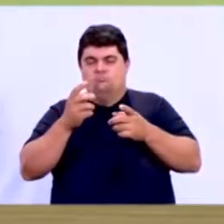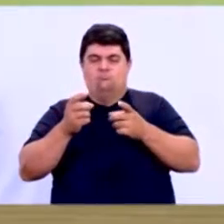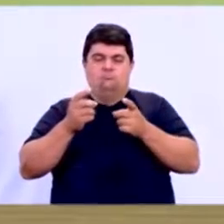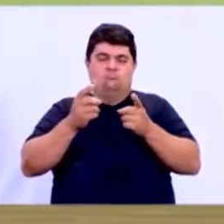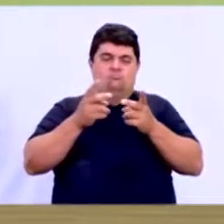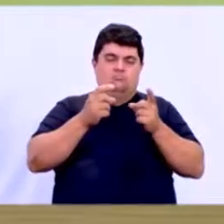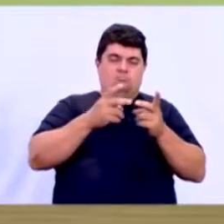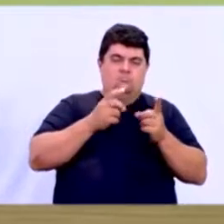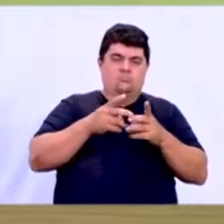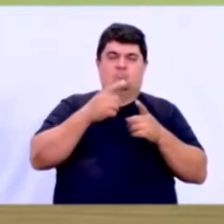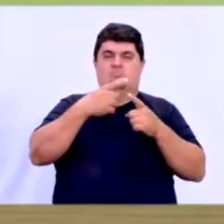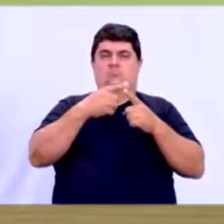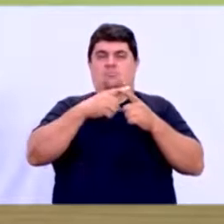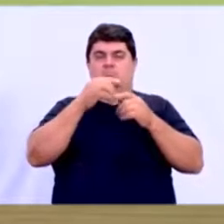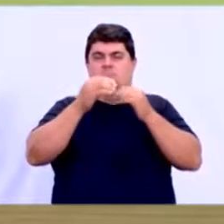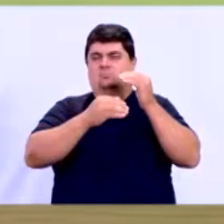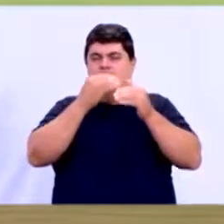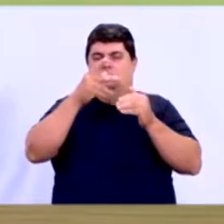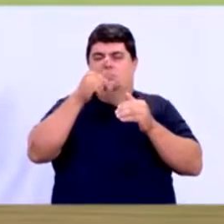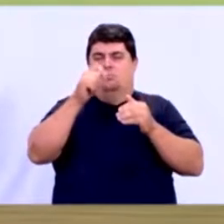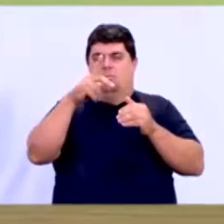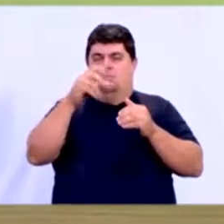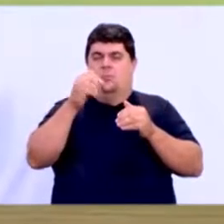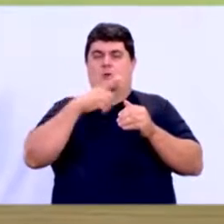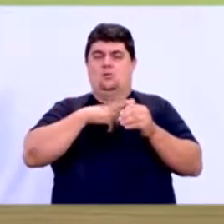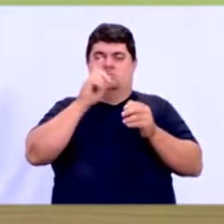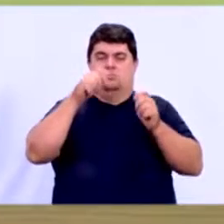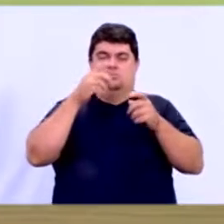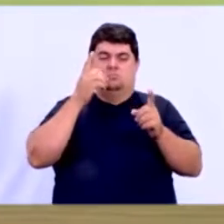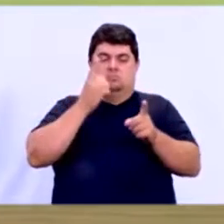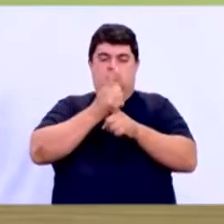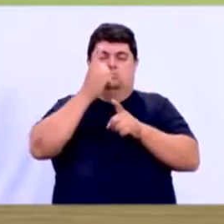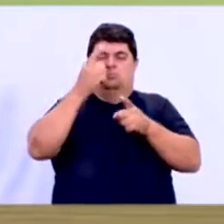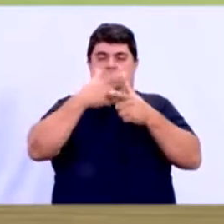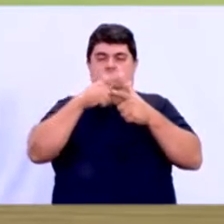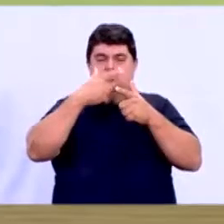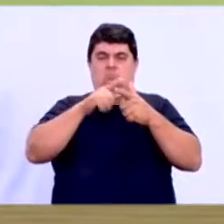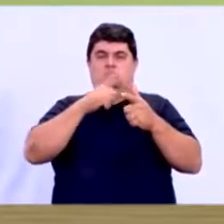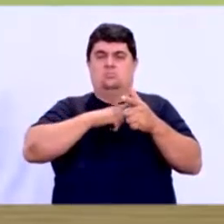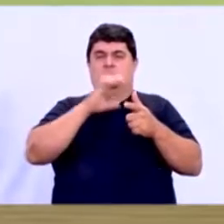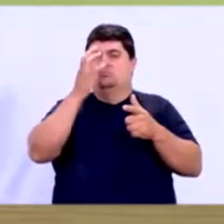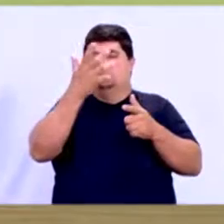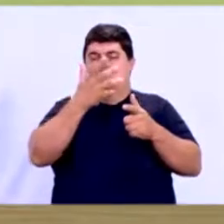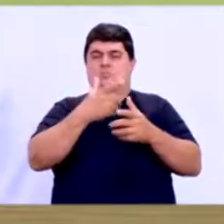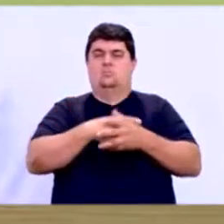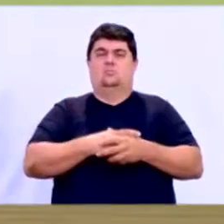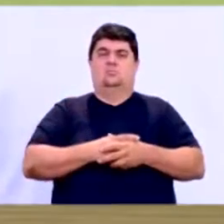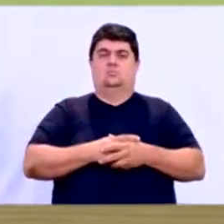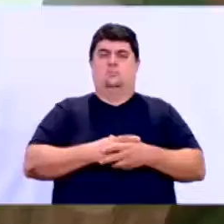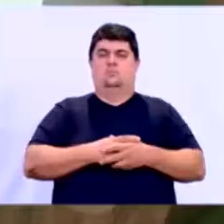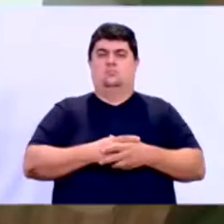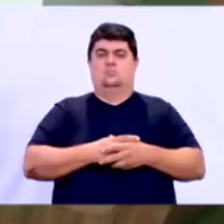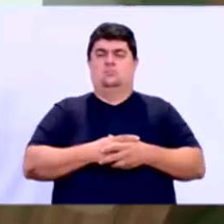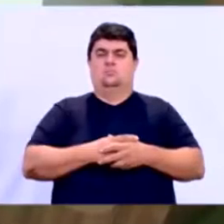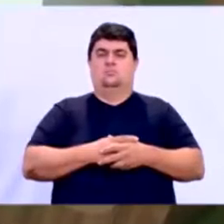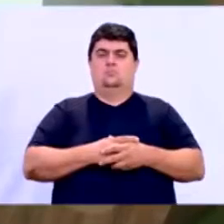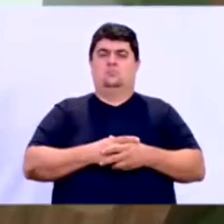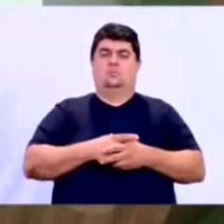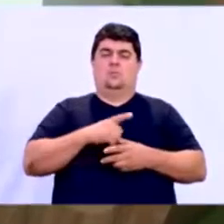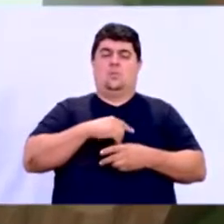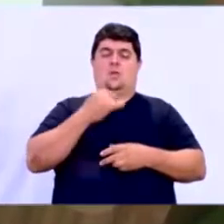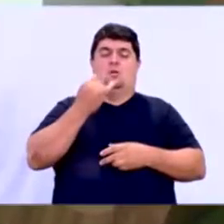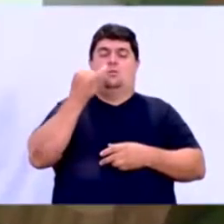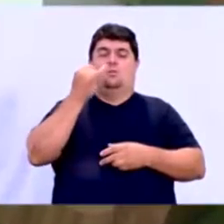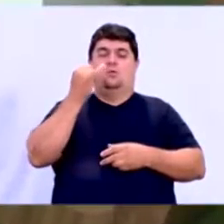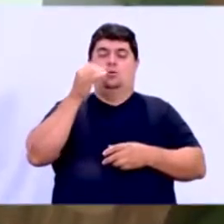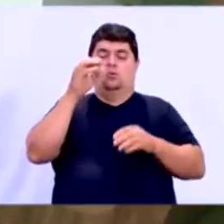negócio vai te propiciar identificar esse tipo de problema que possa vir a acontecer. E por isso, professora, que ele é importante ser elaborado